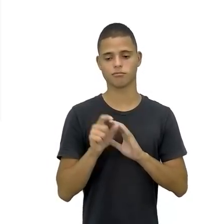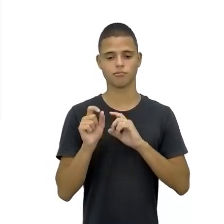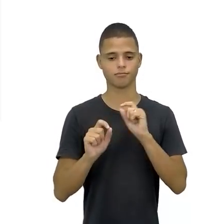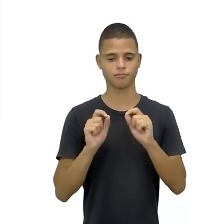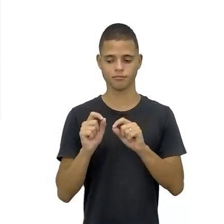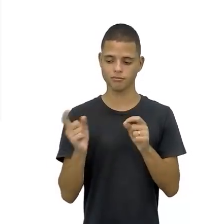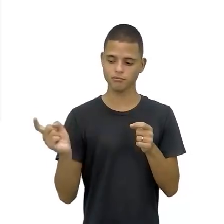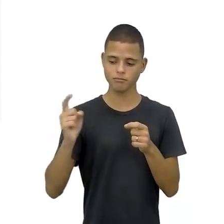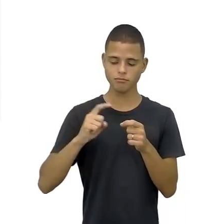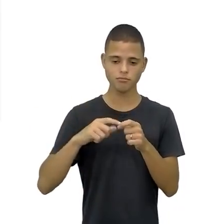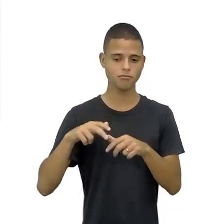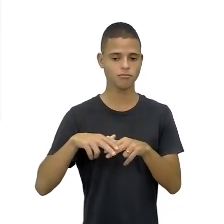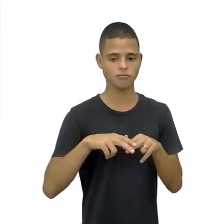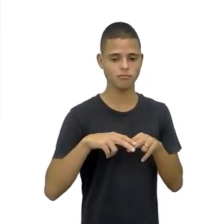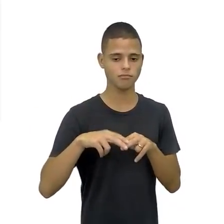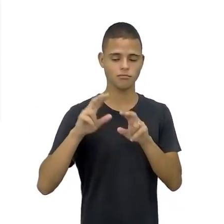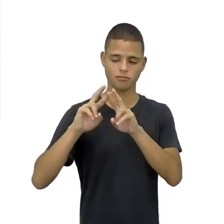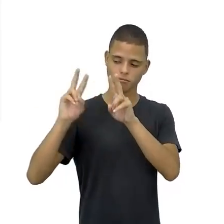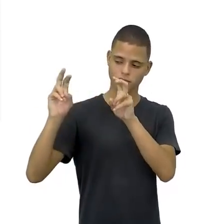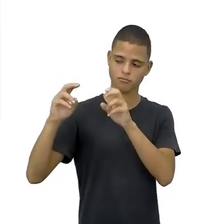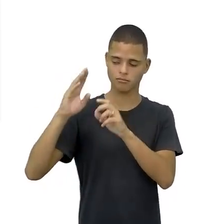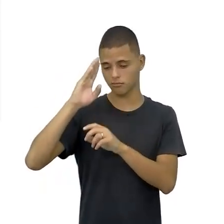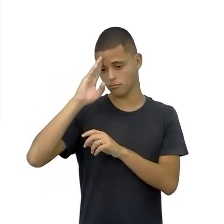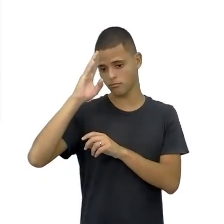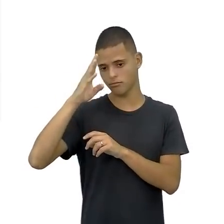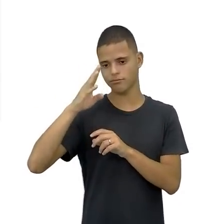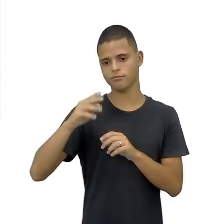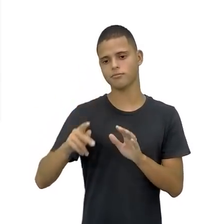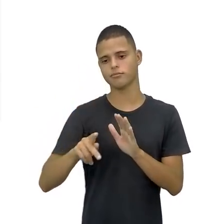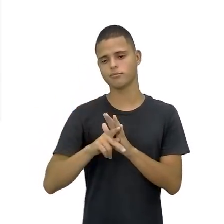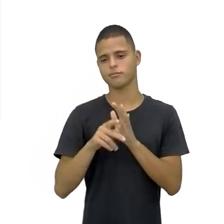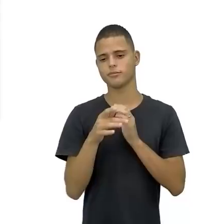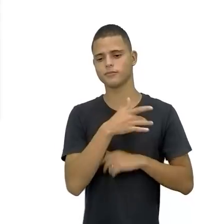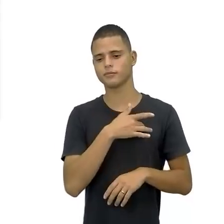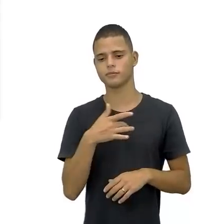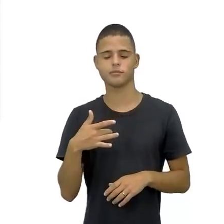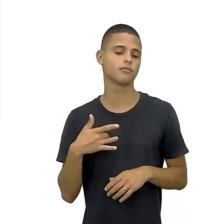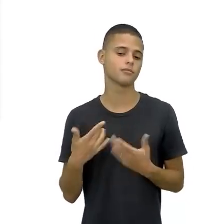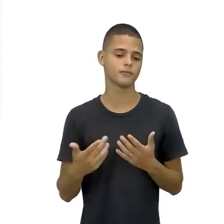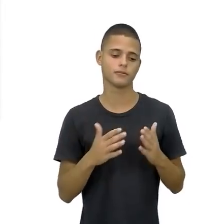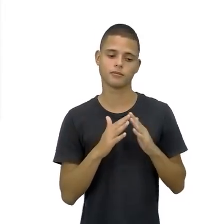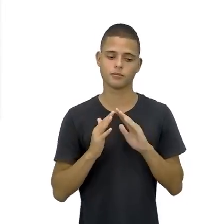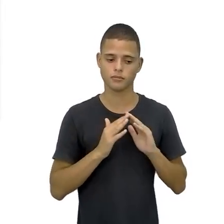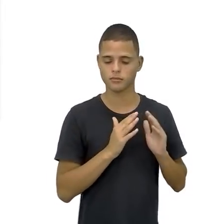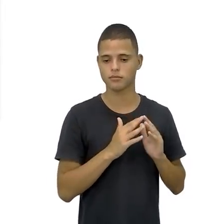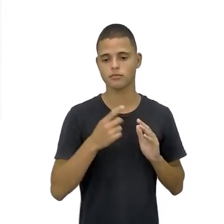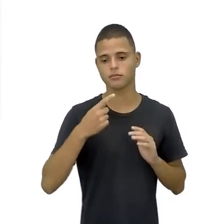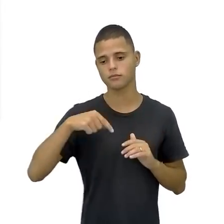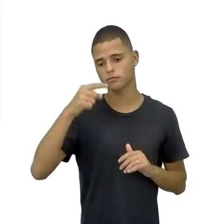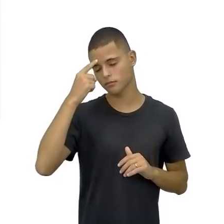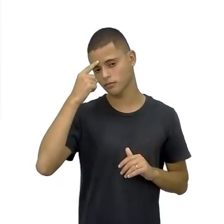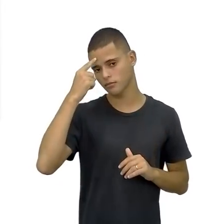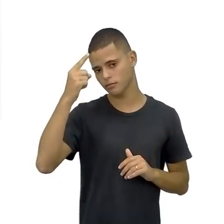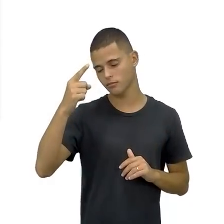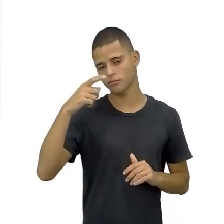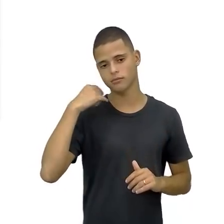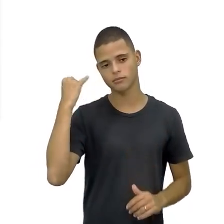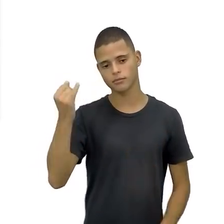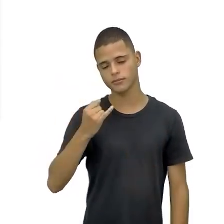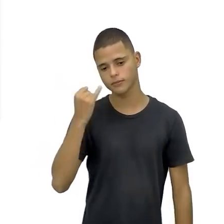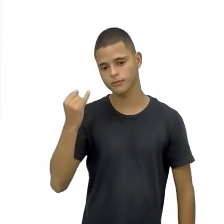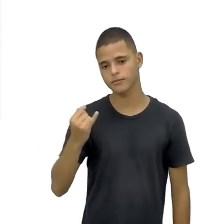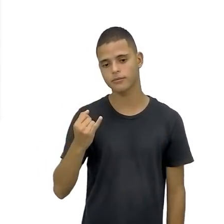uma retomada do tema gerador, né? Dessa questão da saúde da comunidade, pensando na questão motriz,